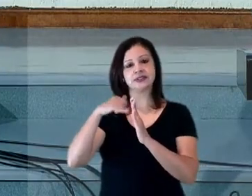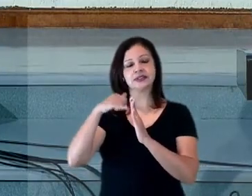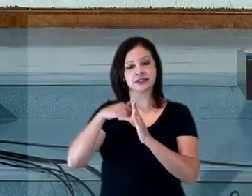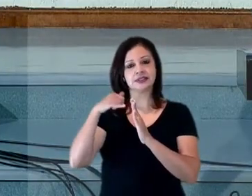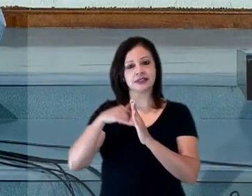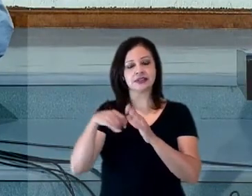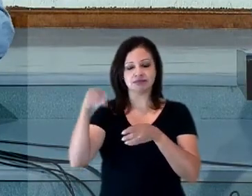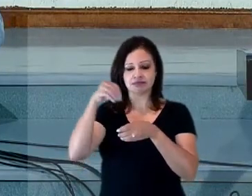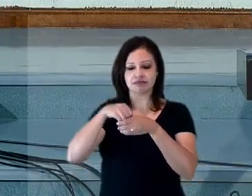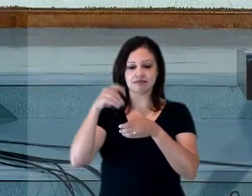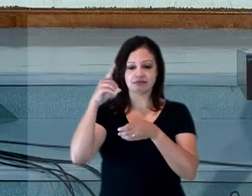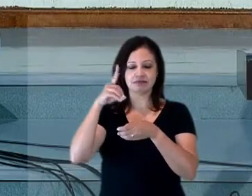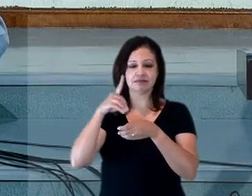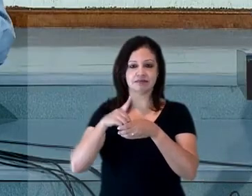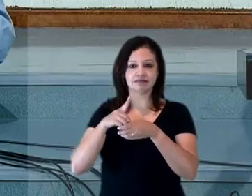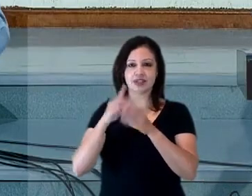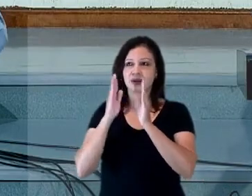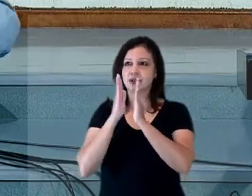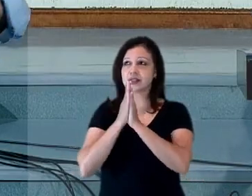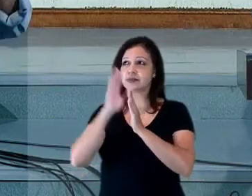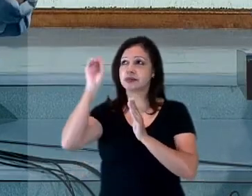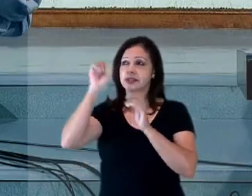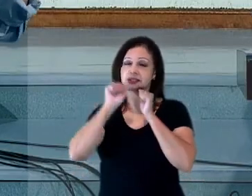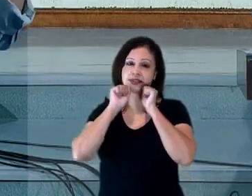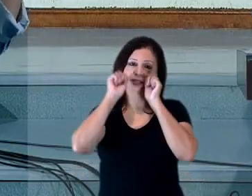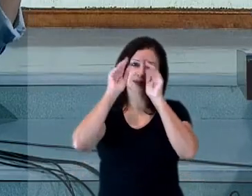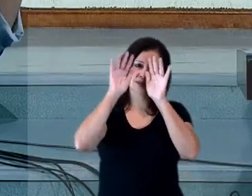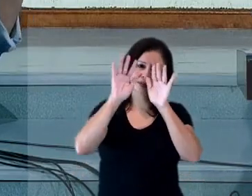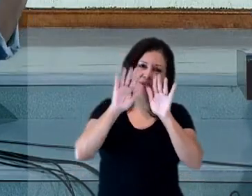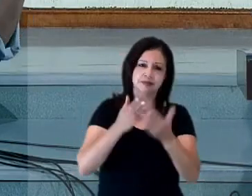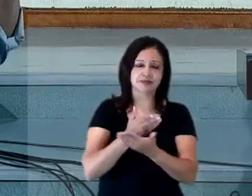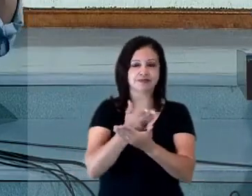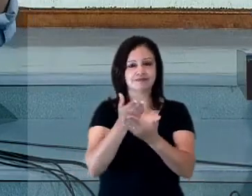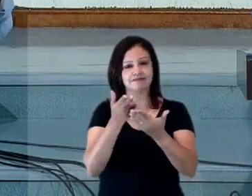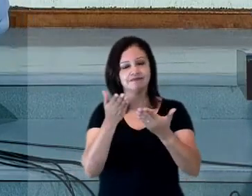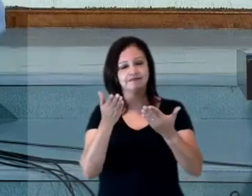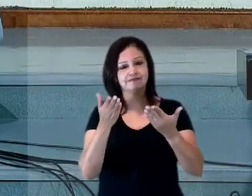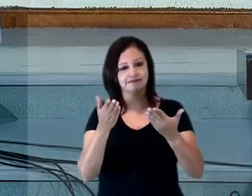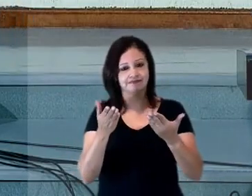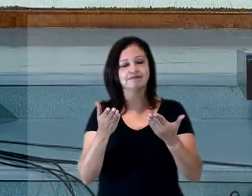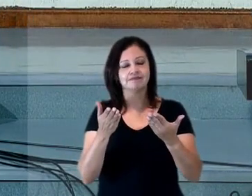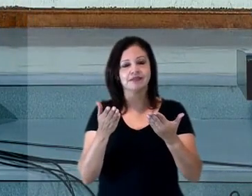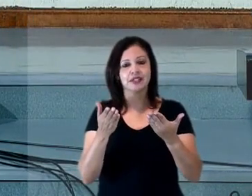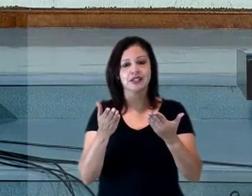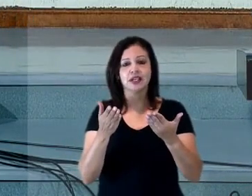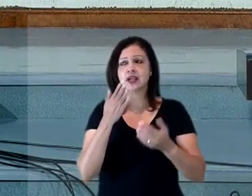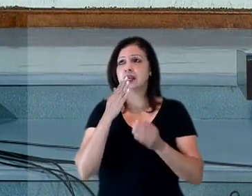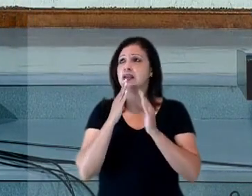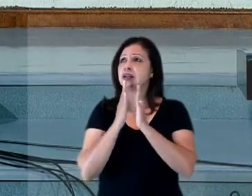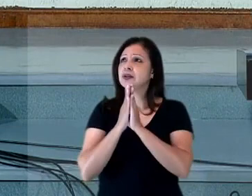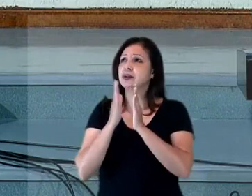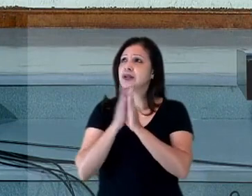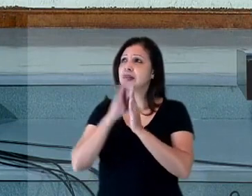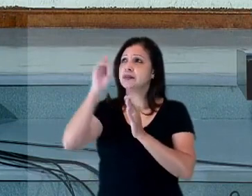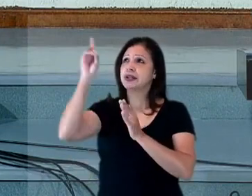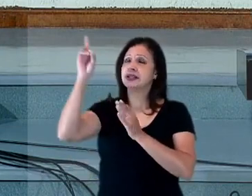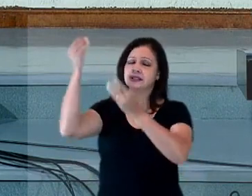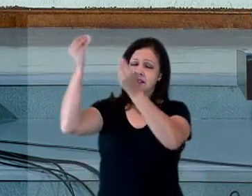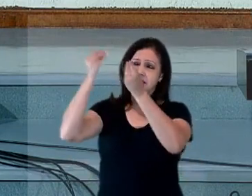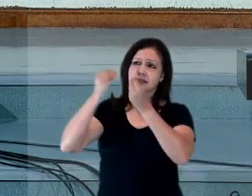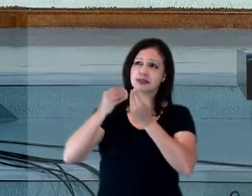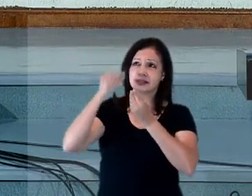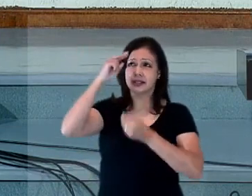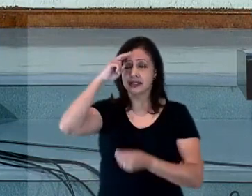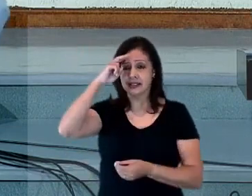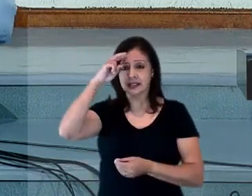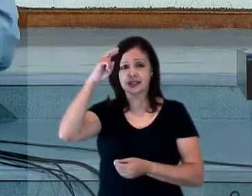a provisão. E eu vou orar agora para que nós tenhamos a sabedoria do alto para administrar esses valores e você, na sua casa, nunca te falte o